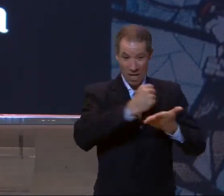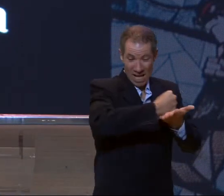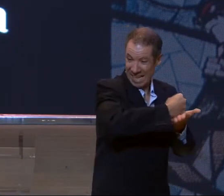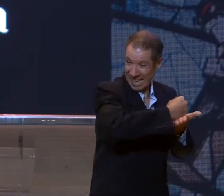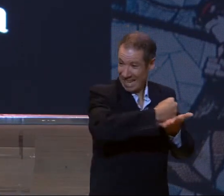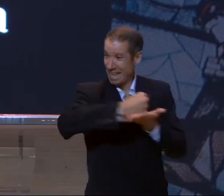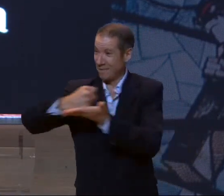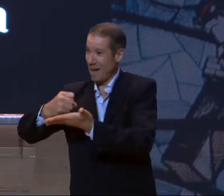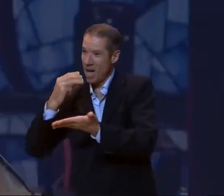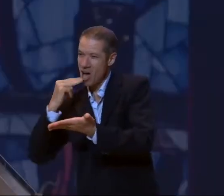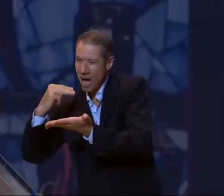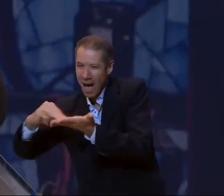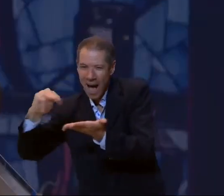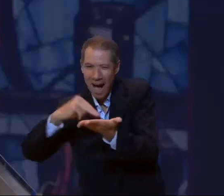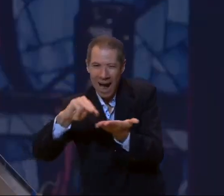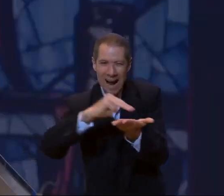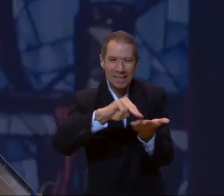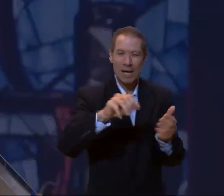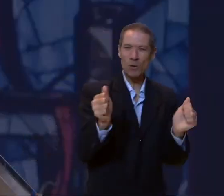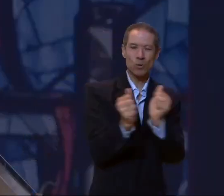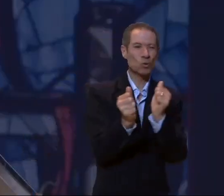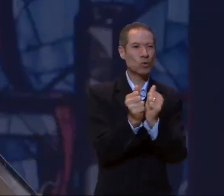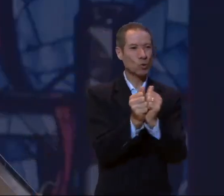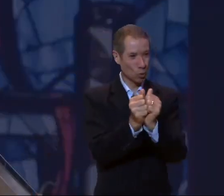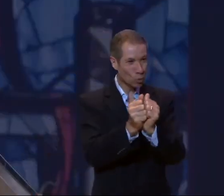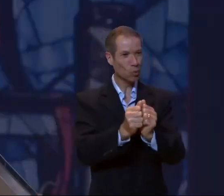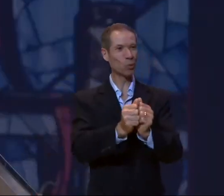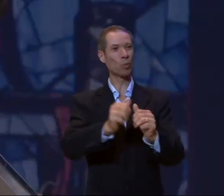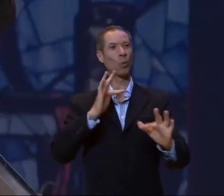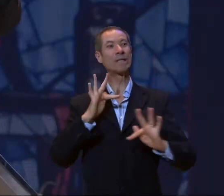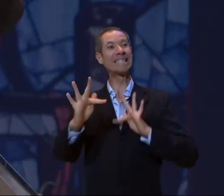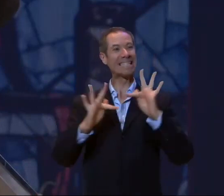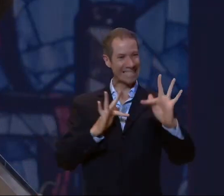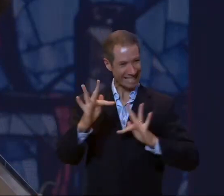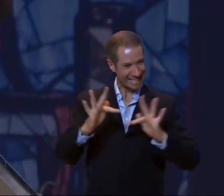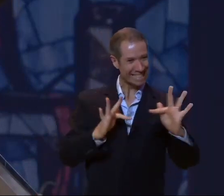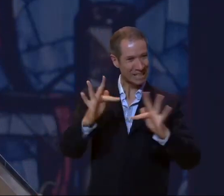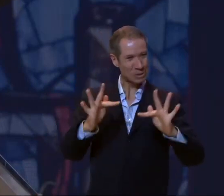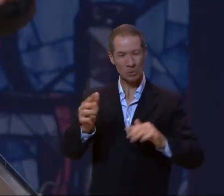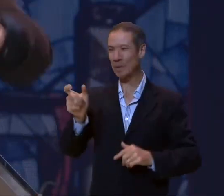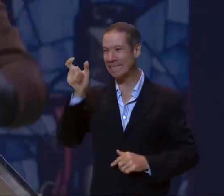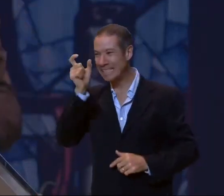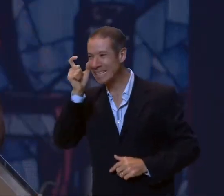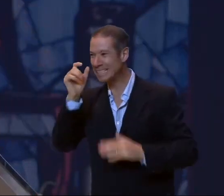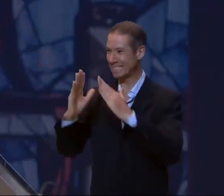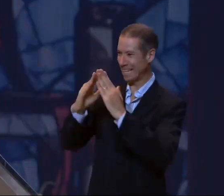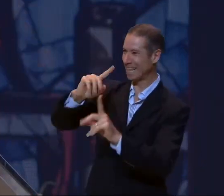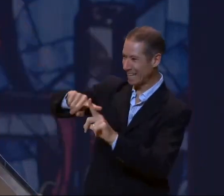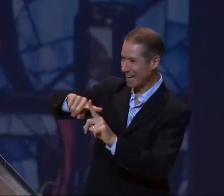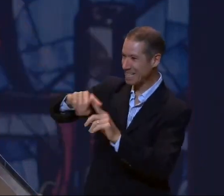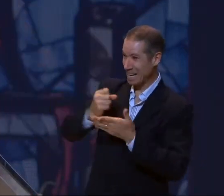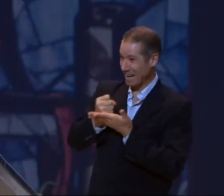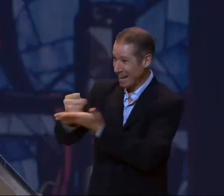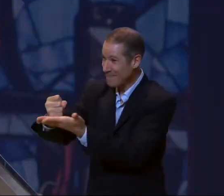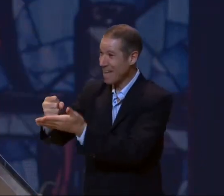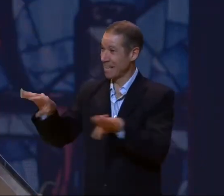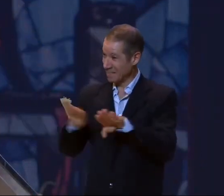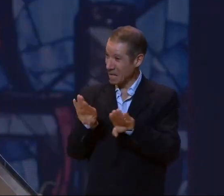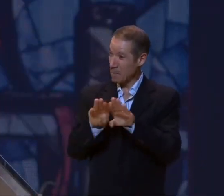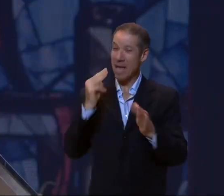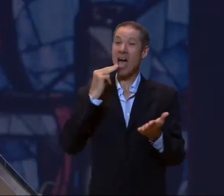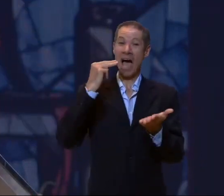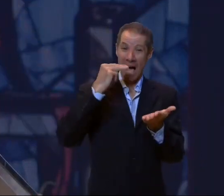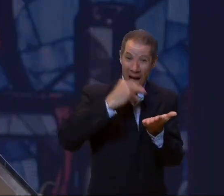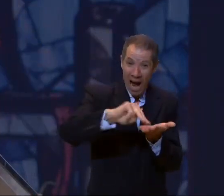as cartas junto com Tíquico e entregar as cartas endereçadas à igreja, mas também as